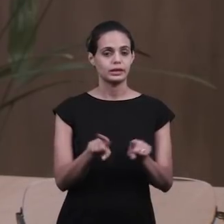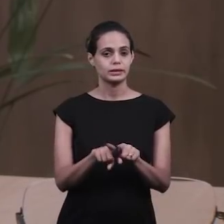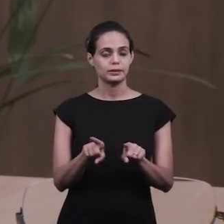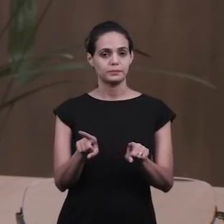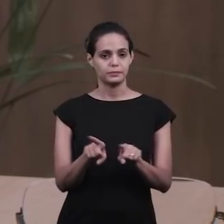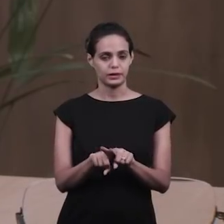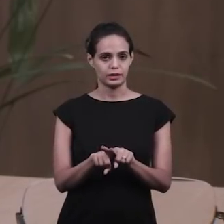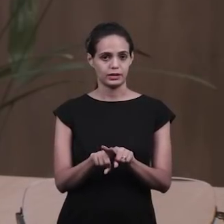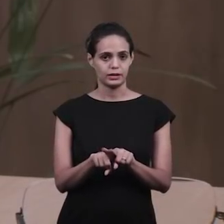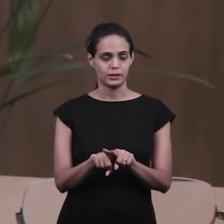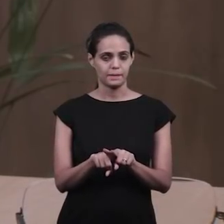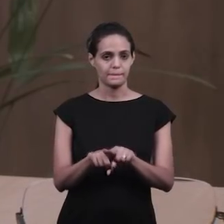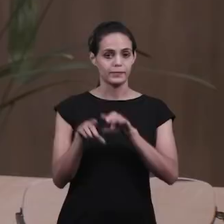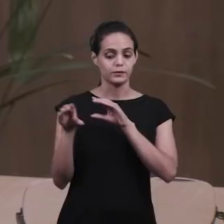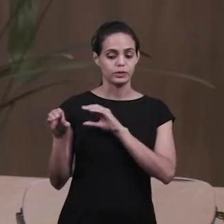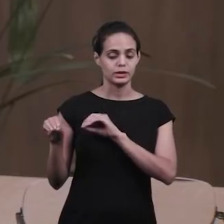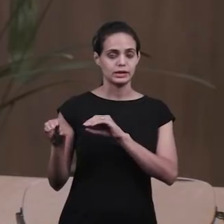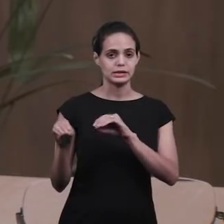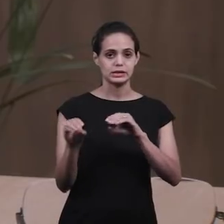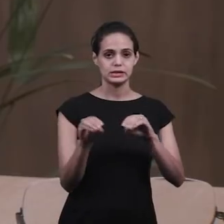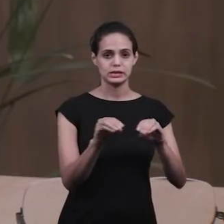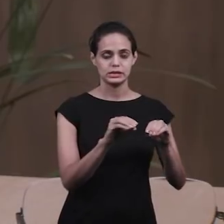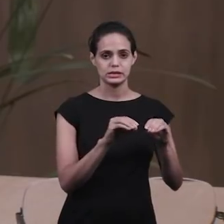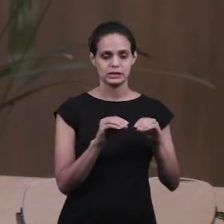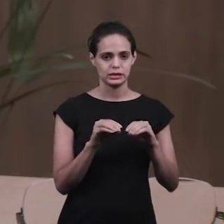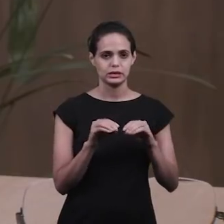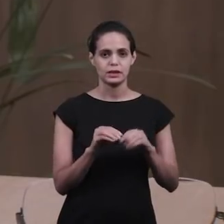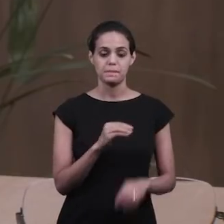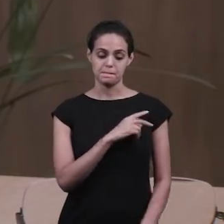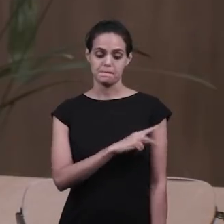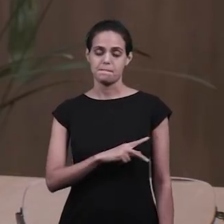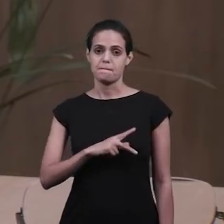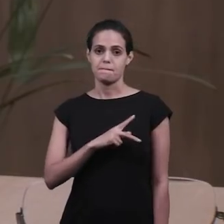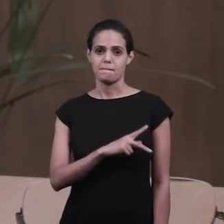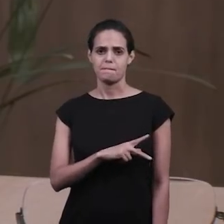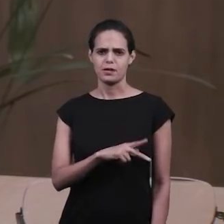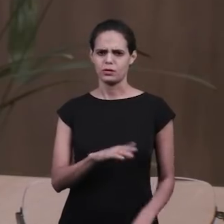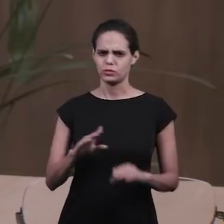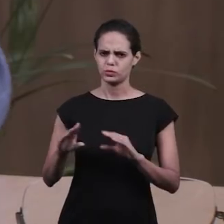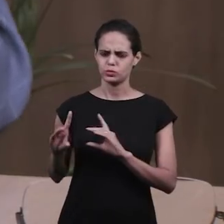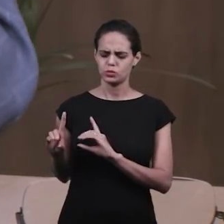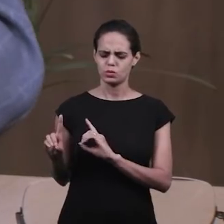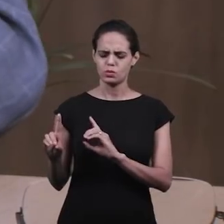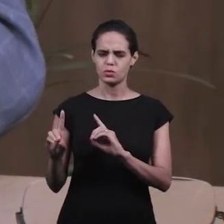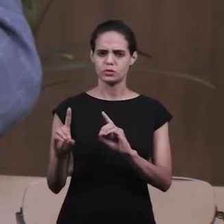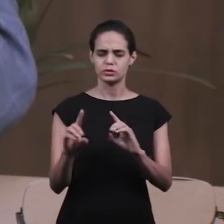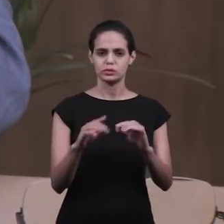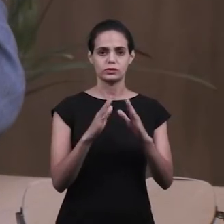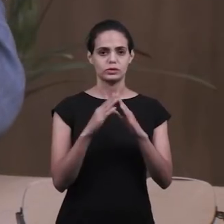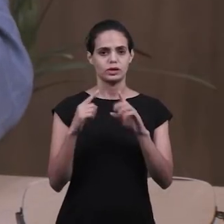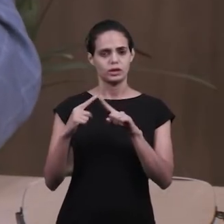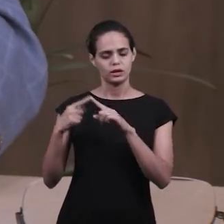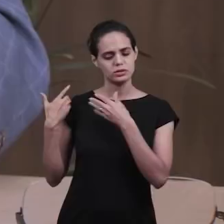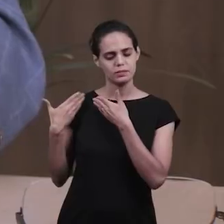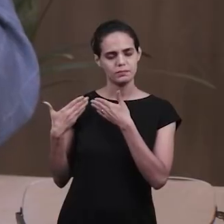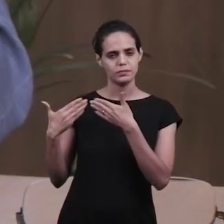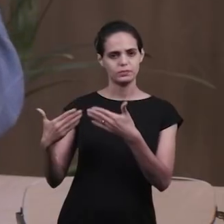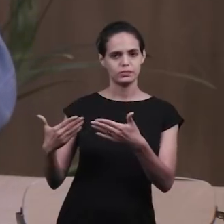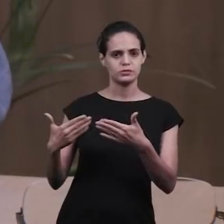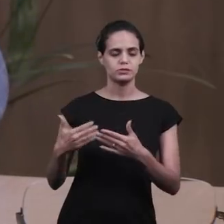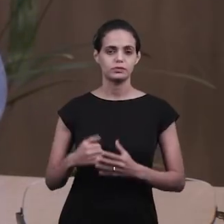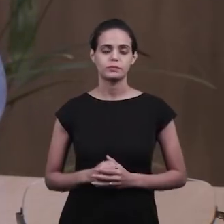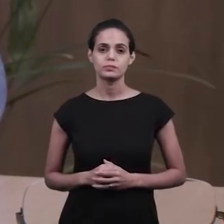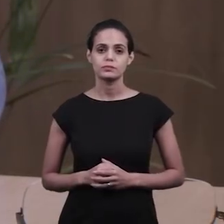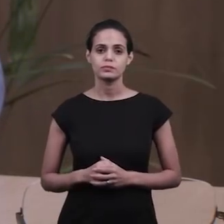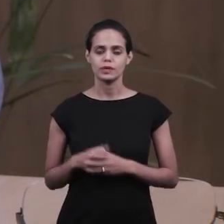Como ensino, ninguém foi maior do que Paulo. Paulo foi o grande doutrinador da igreja primitiva. Então, o que se observava na